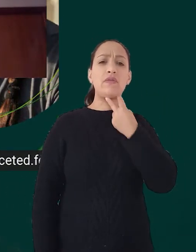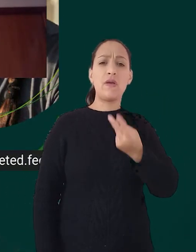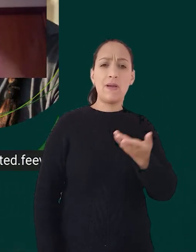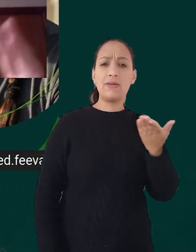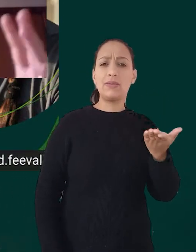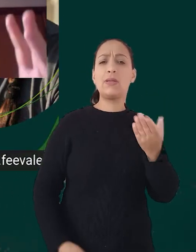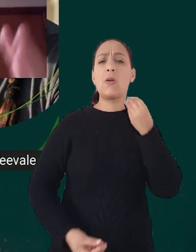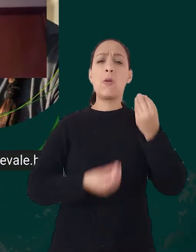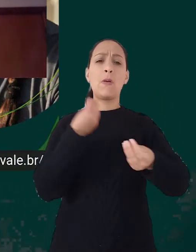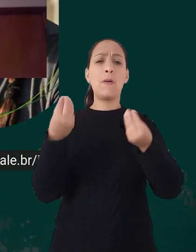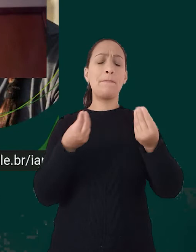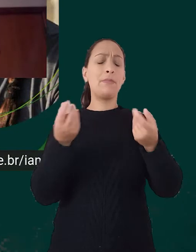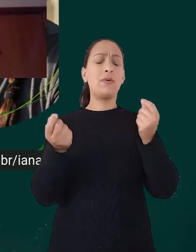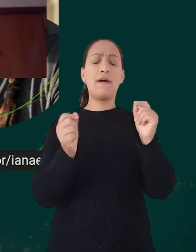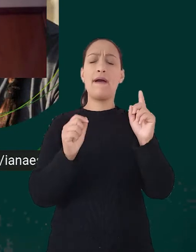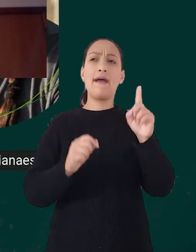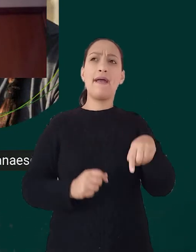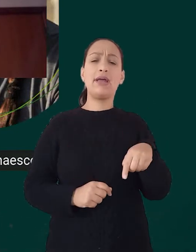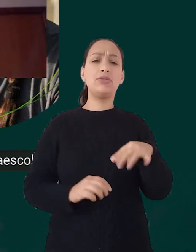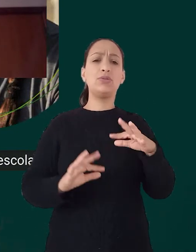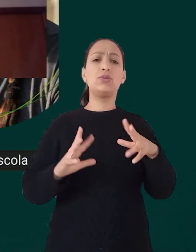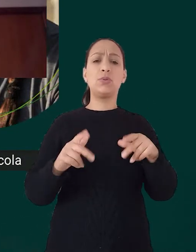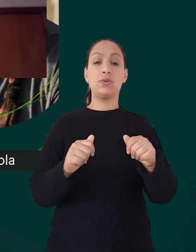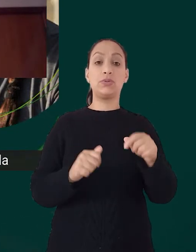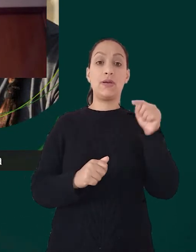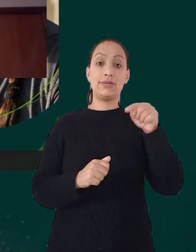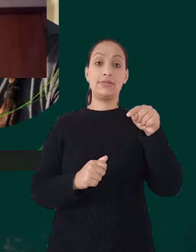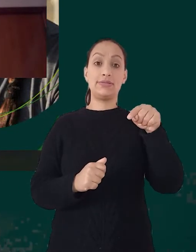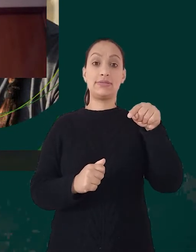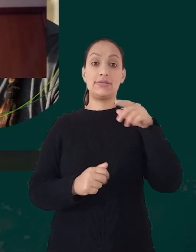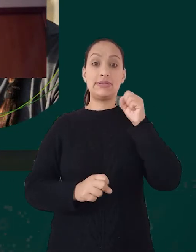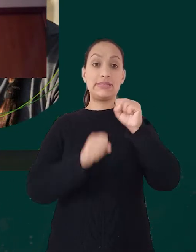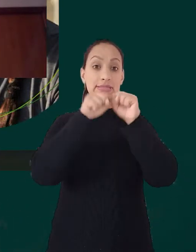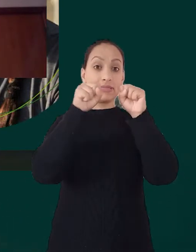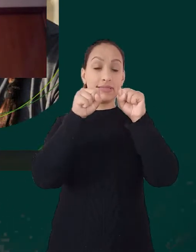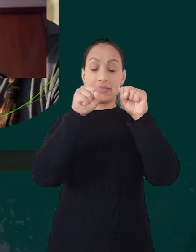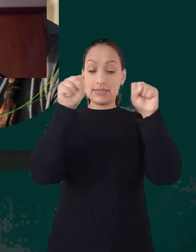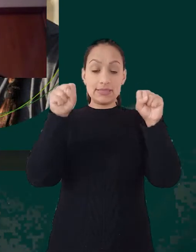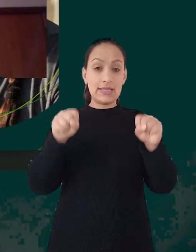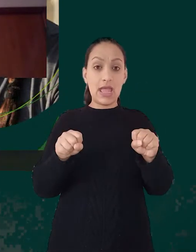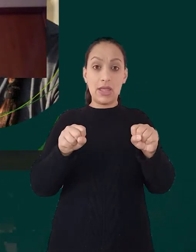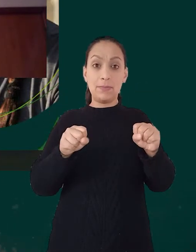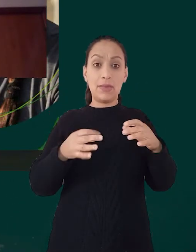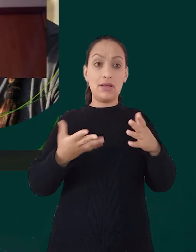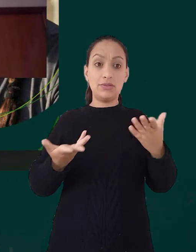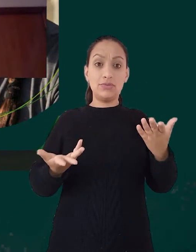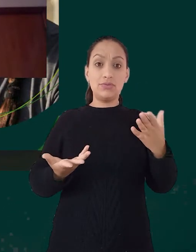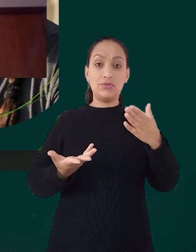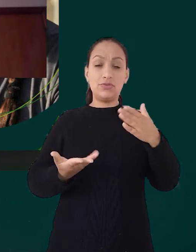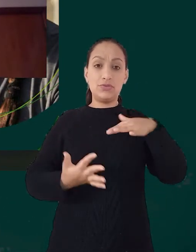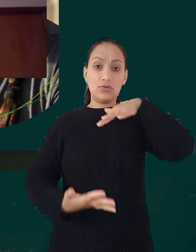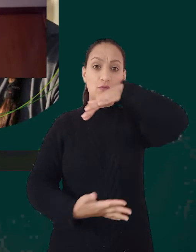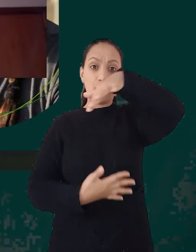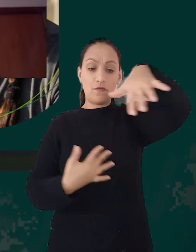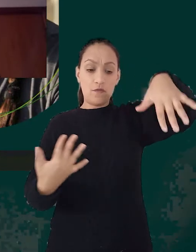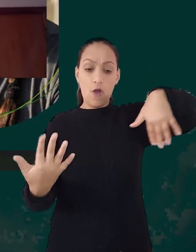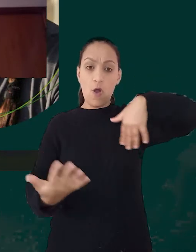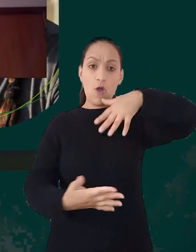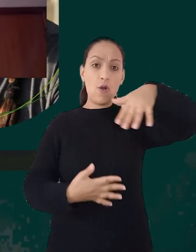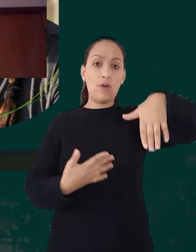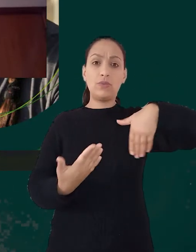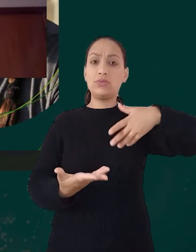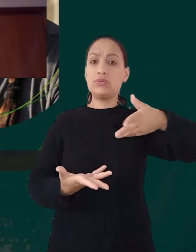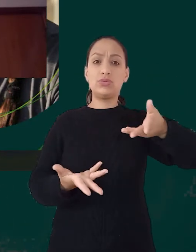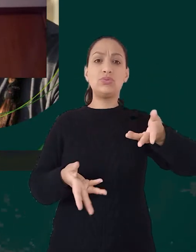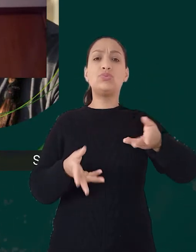Então, como é todo esse ecossistema em volta do desenvolvimento de um jogo, né? E como que,